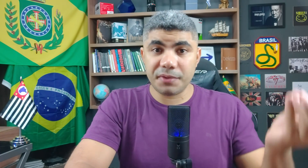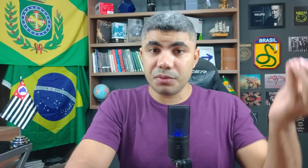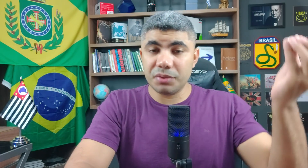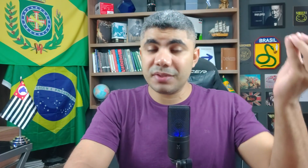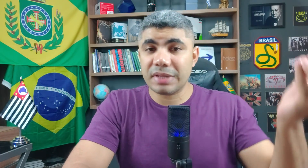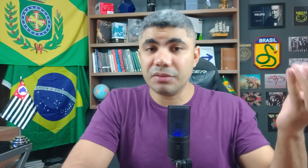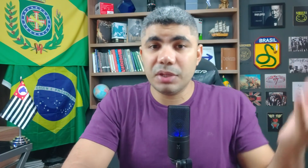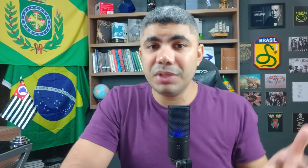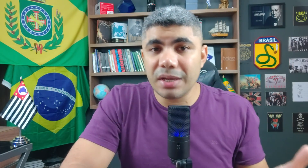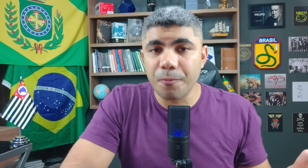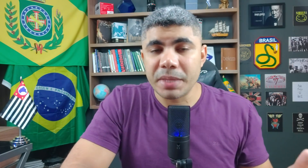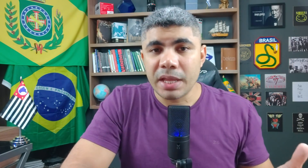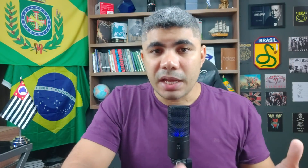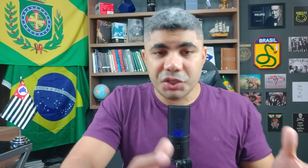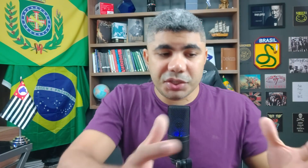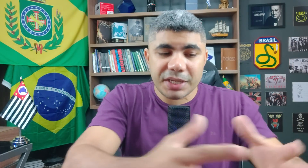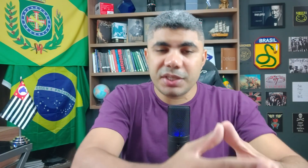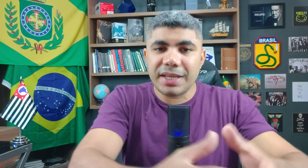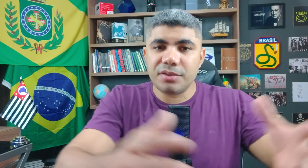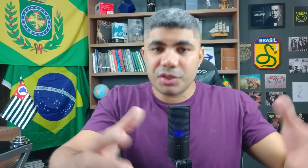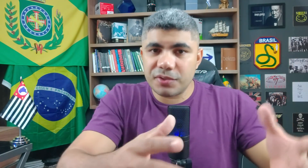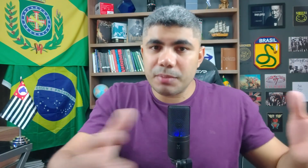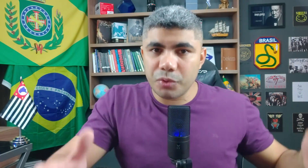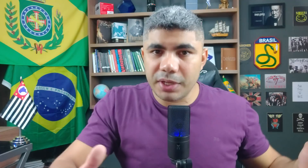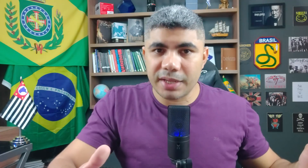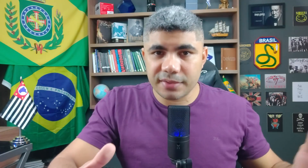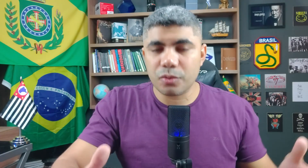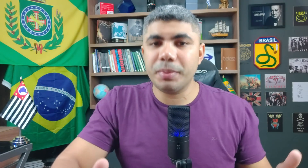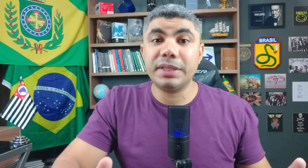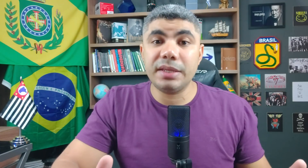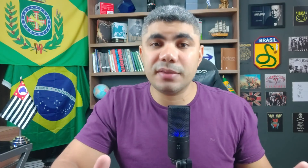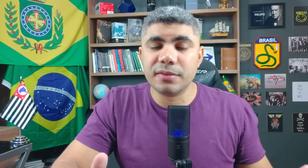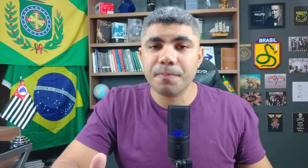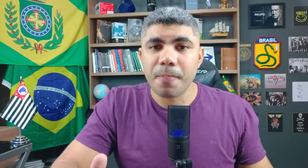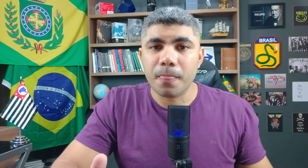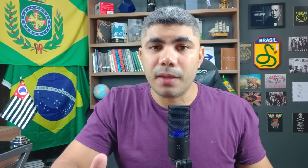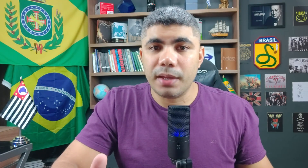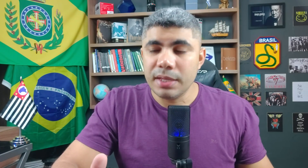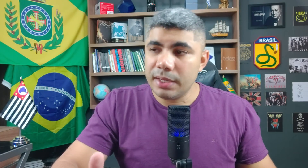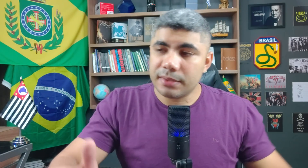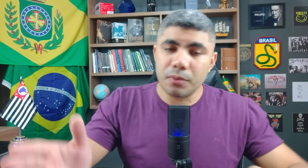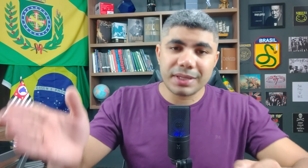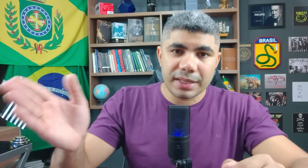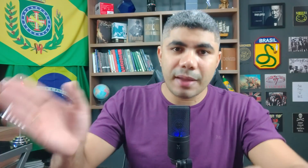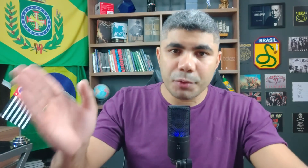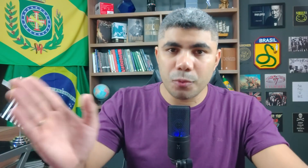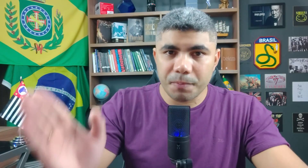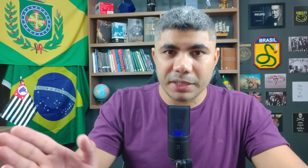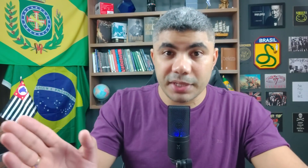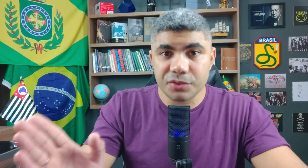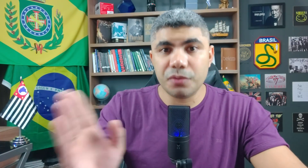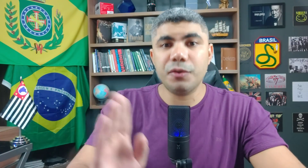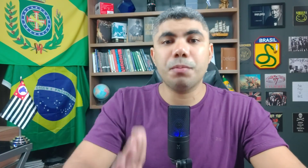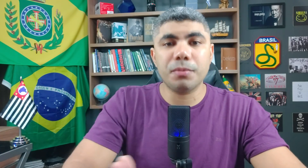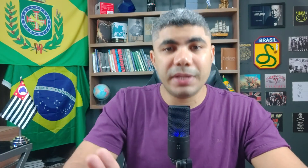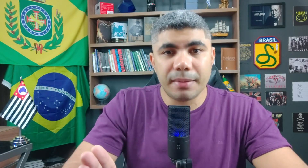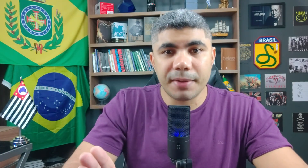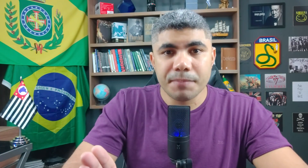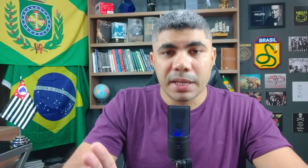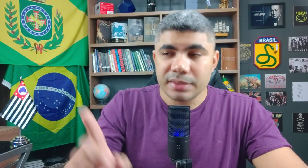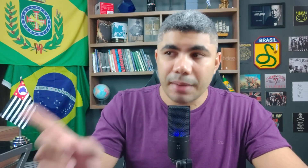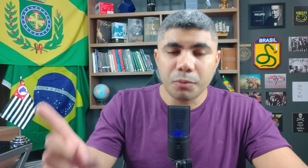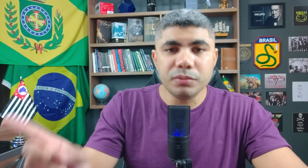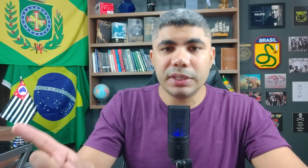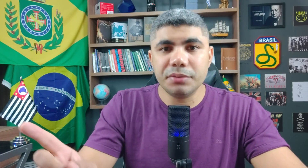responsabilidade na figura do estado da União a gente tem que desde distribuir essas competências né então quem tá preocupado em resolver